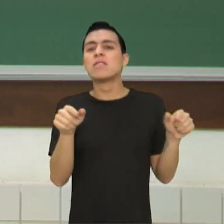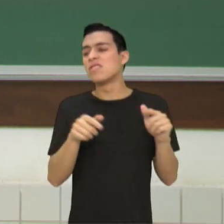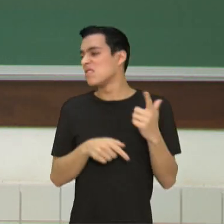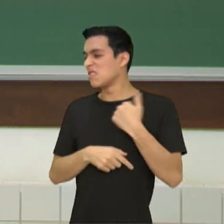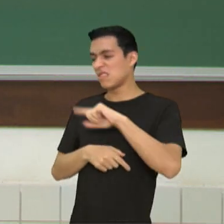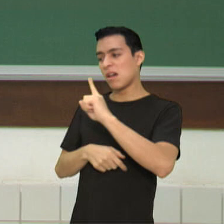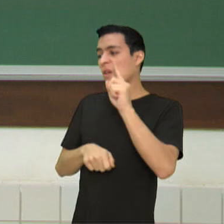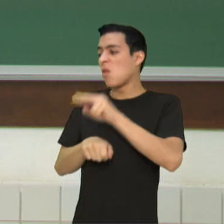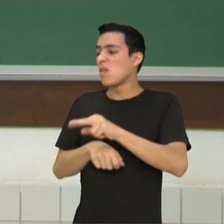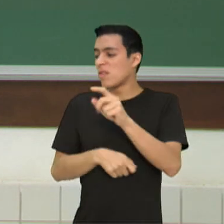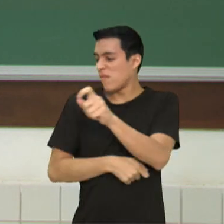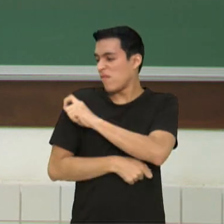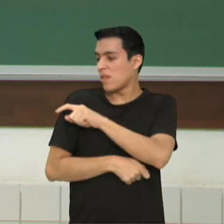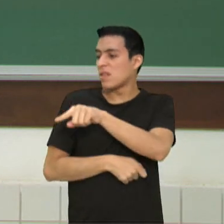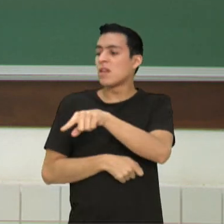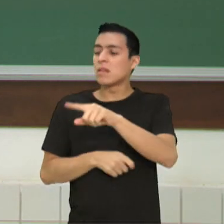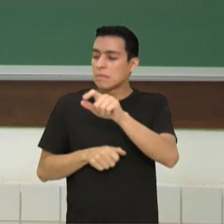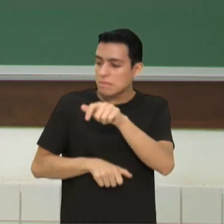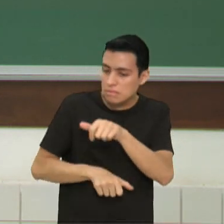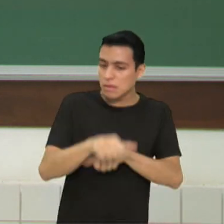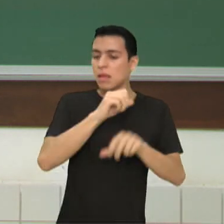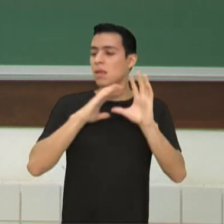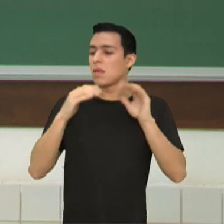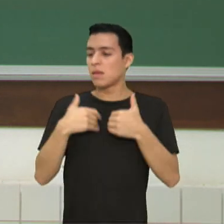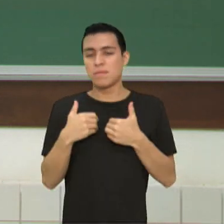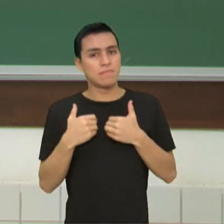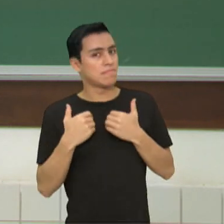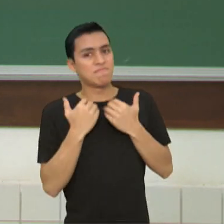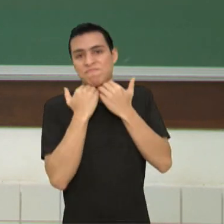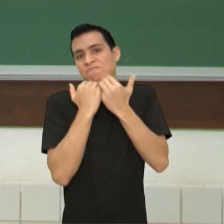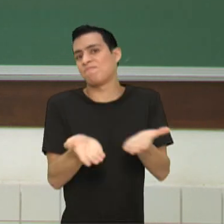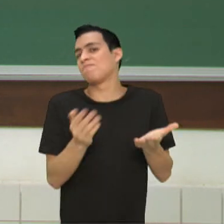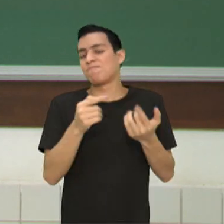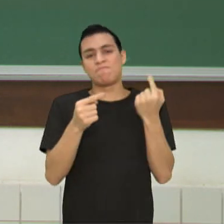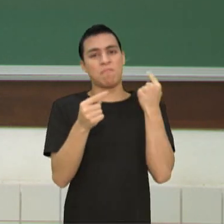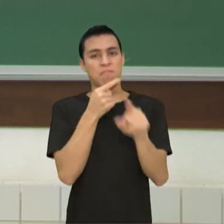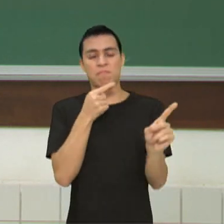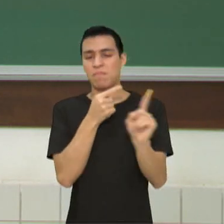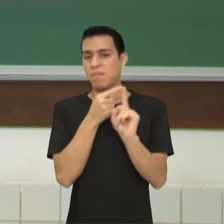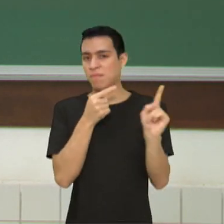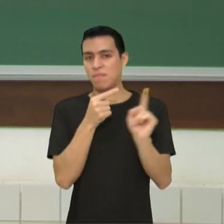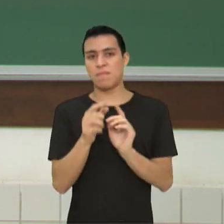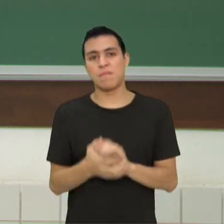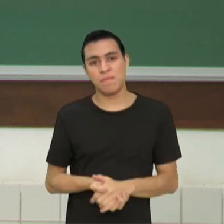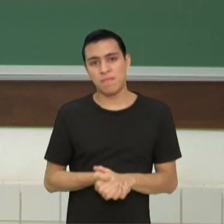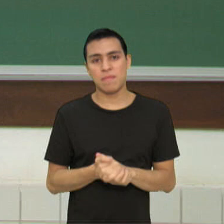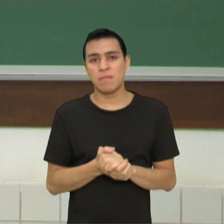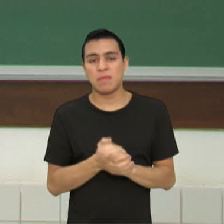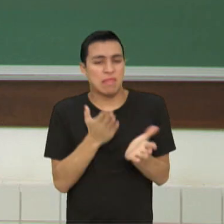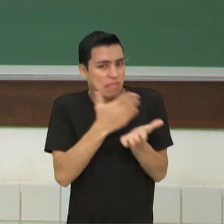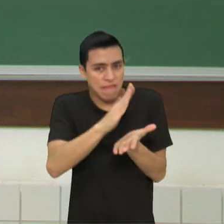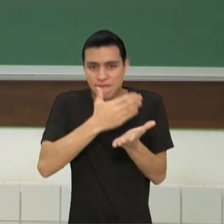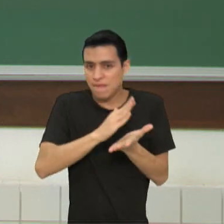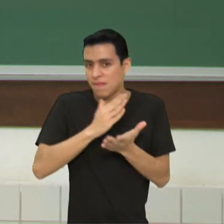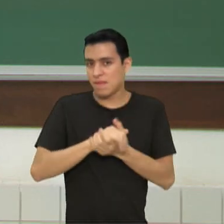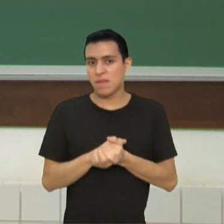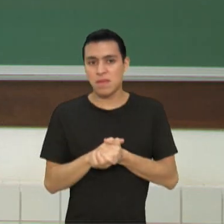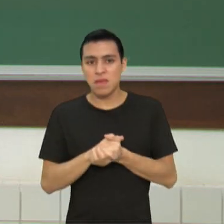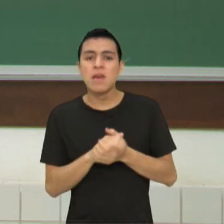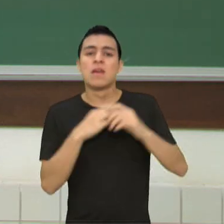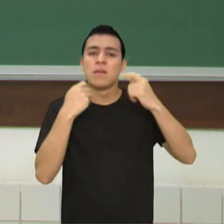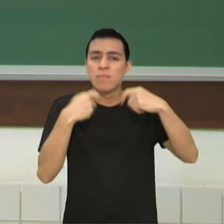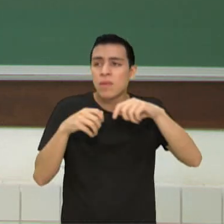Não, tem que cuidar porque a vacinação gera autismo. Não, não gera. Não é esse o caminho. Correto? Um pouco